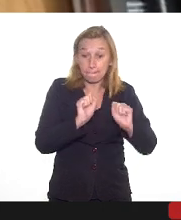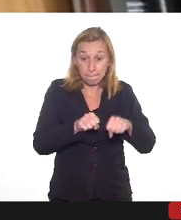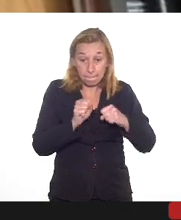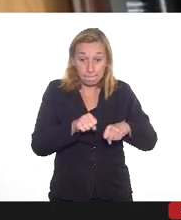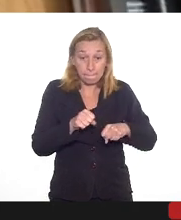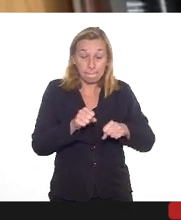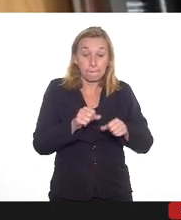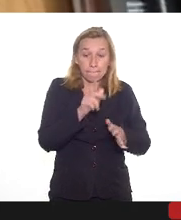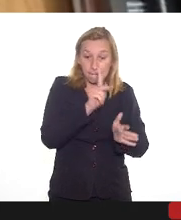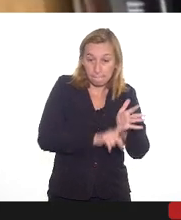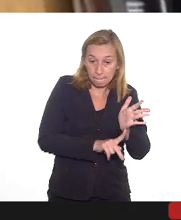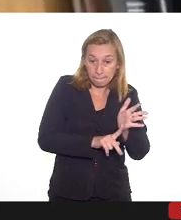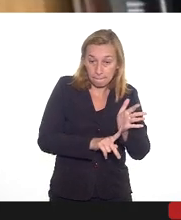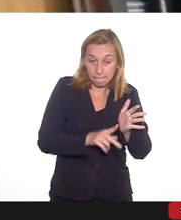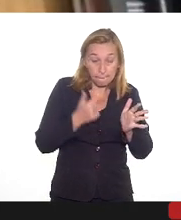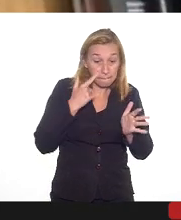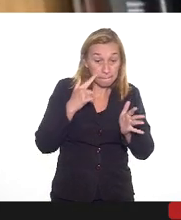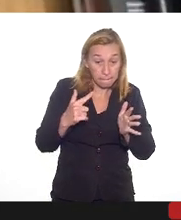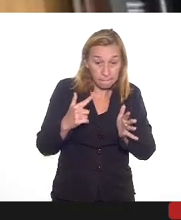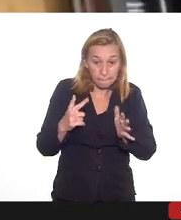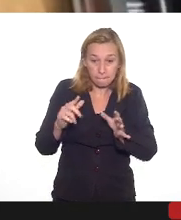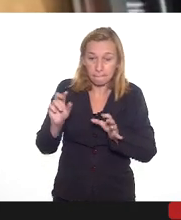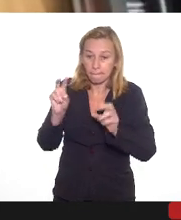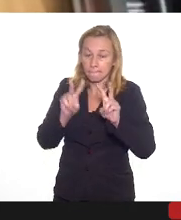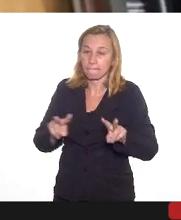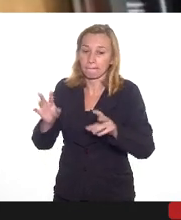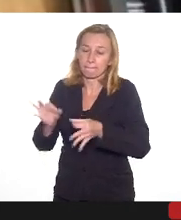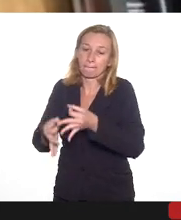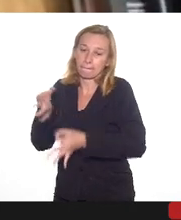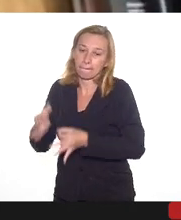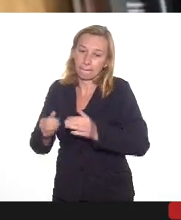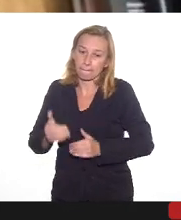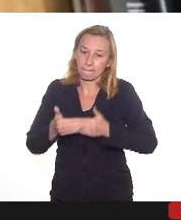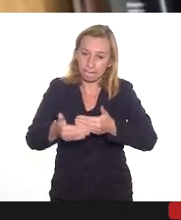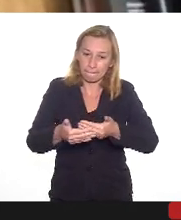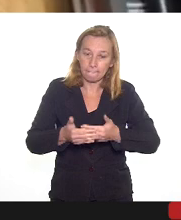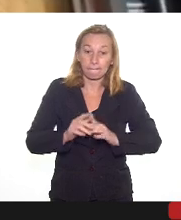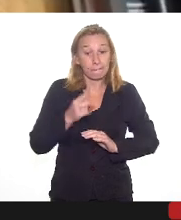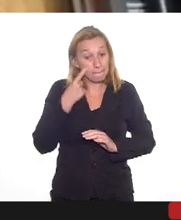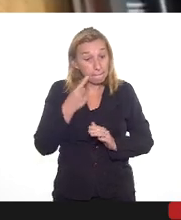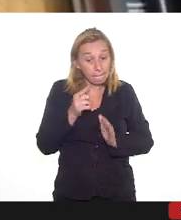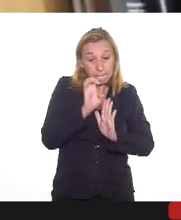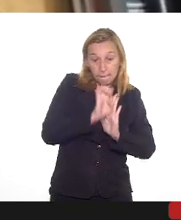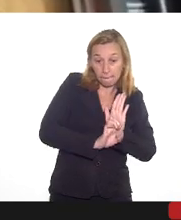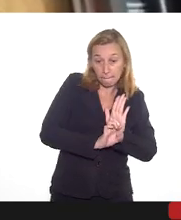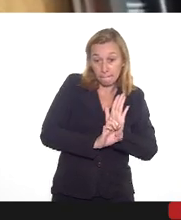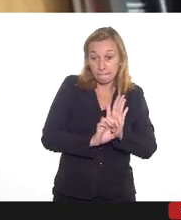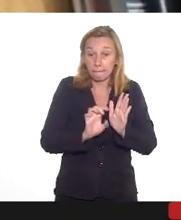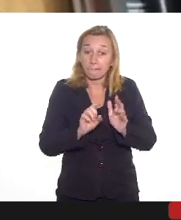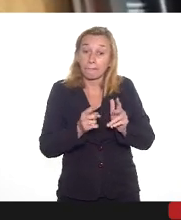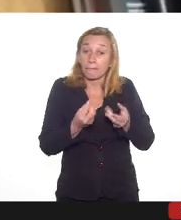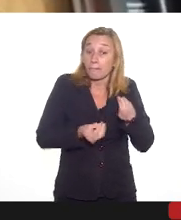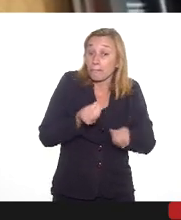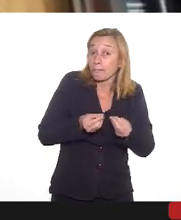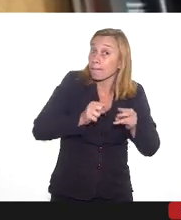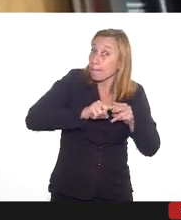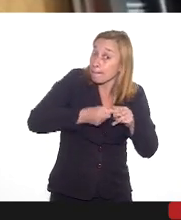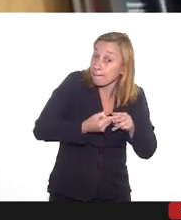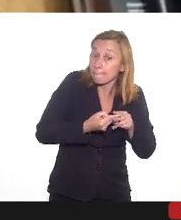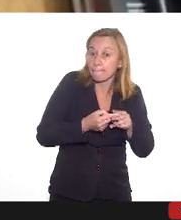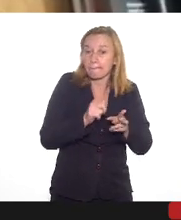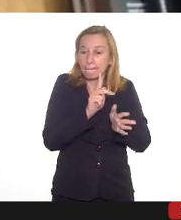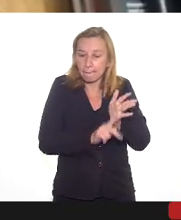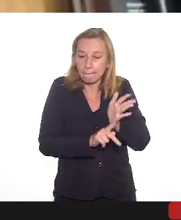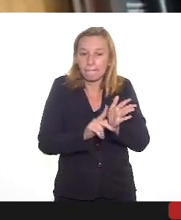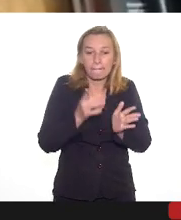esse projeto do ponto de vista jurídico e ele avançar. Tá? A gente tem que ver como é que vai ficar, como é que ficaram as emendas e quão mexido foi o projeto. Mas eu